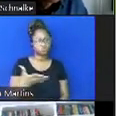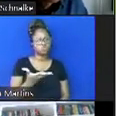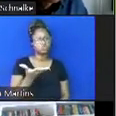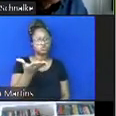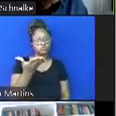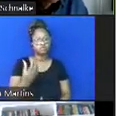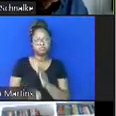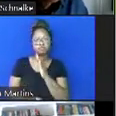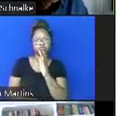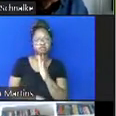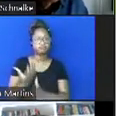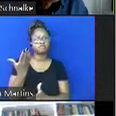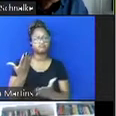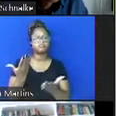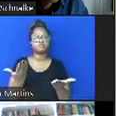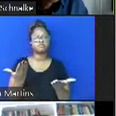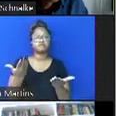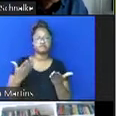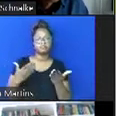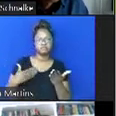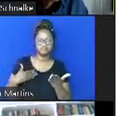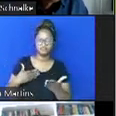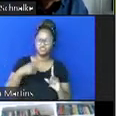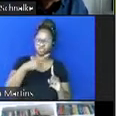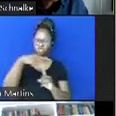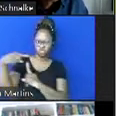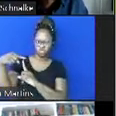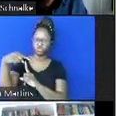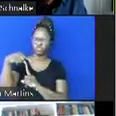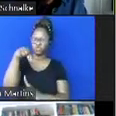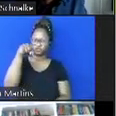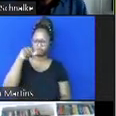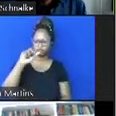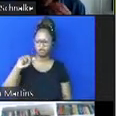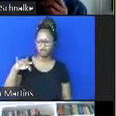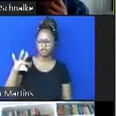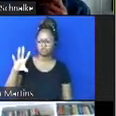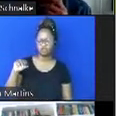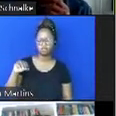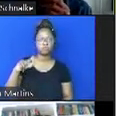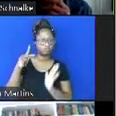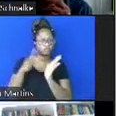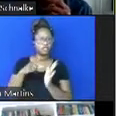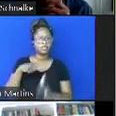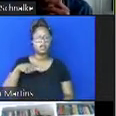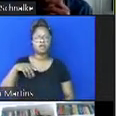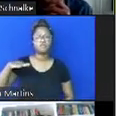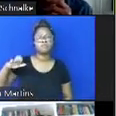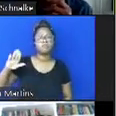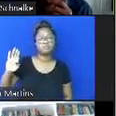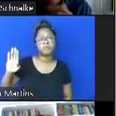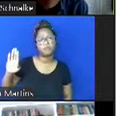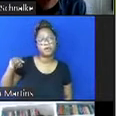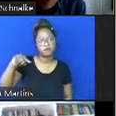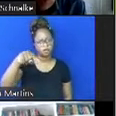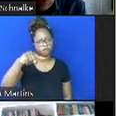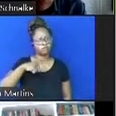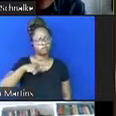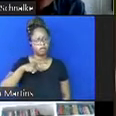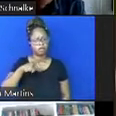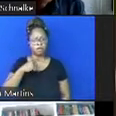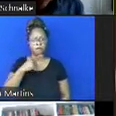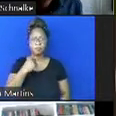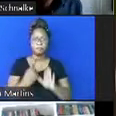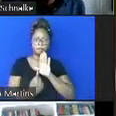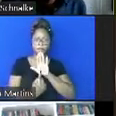criação de espécimes anatômicas reais. Nós temos aqui uma criança em uma representação